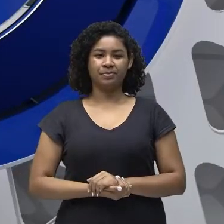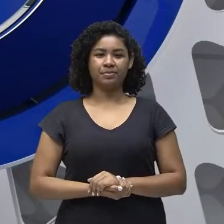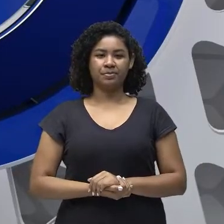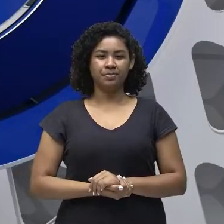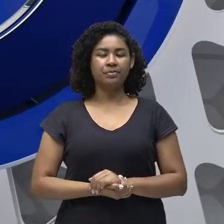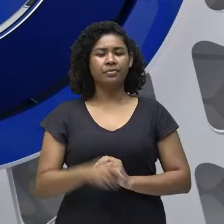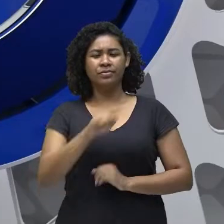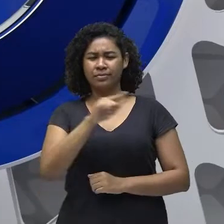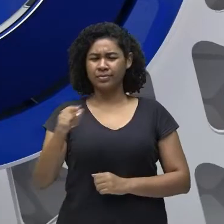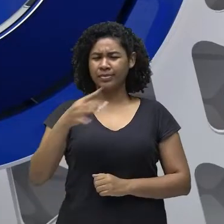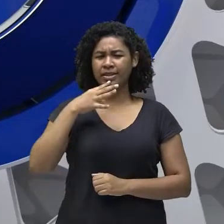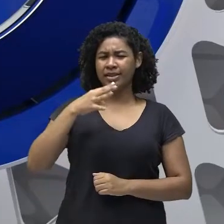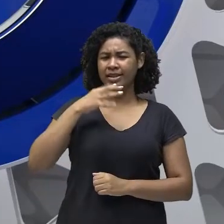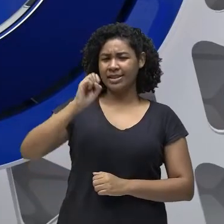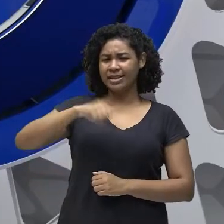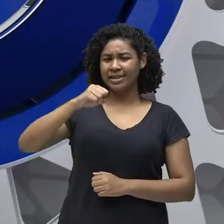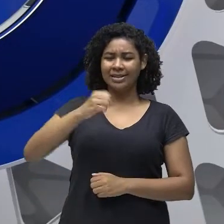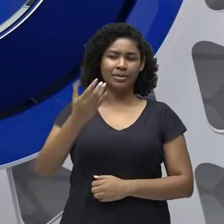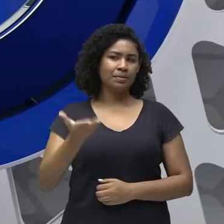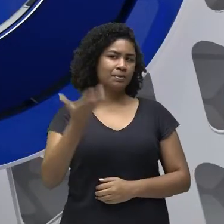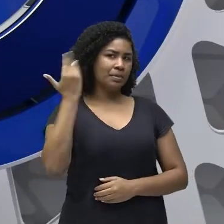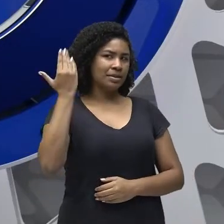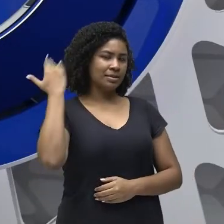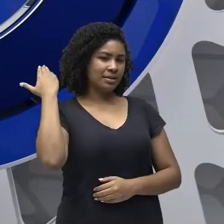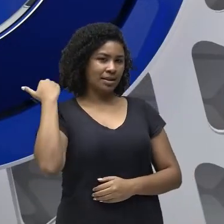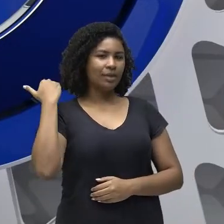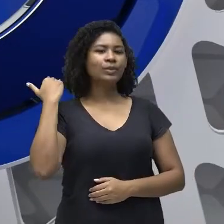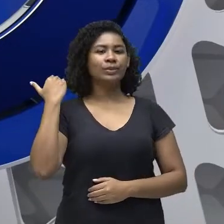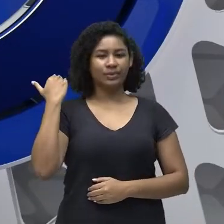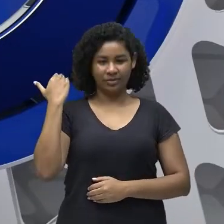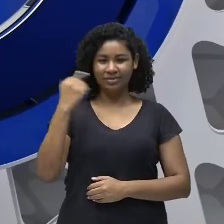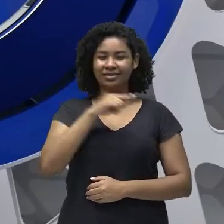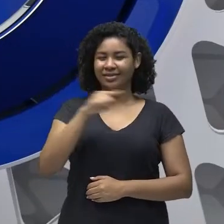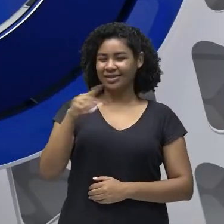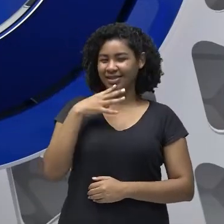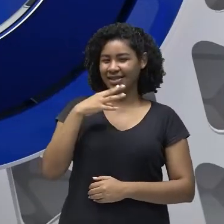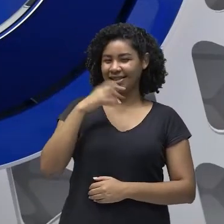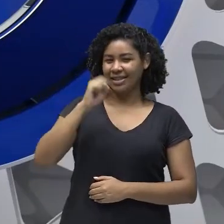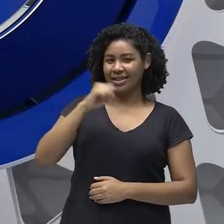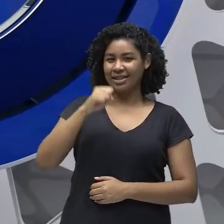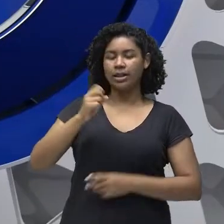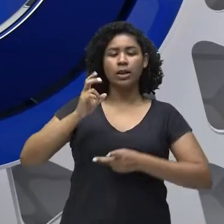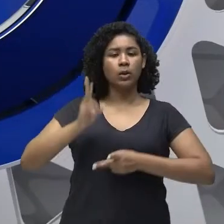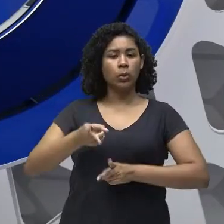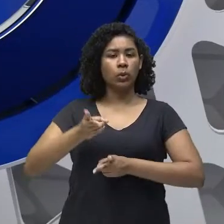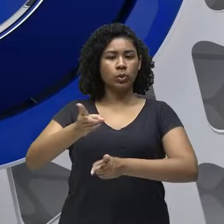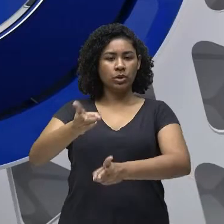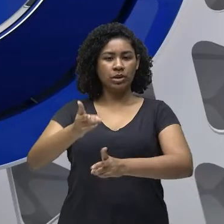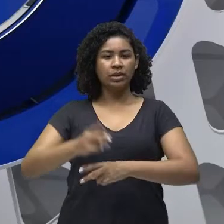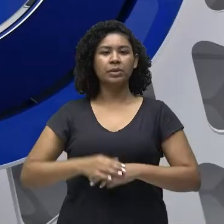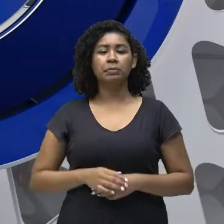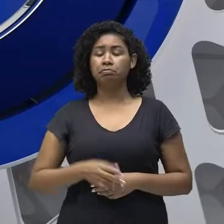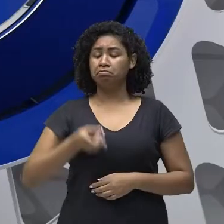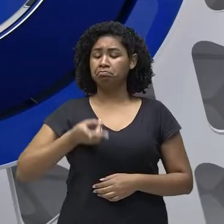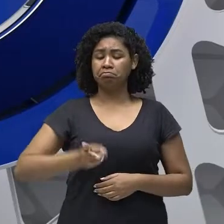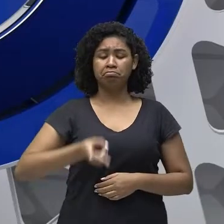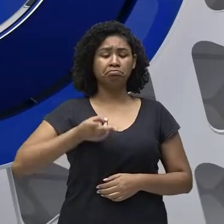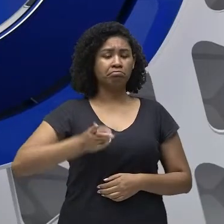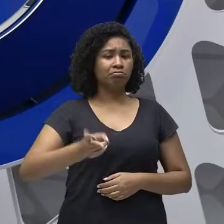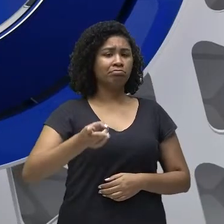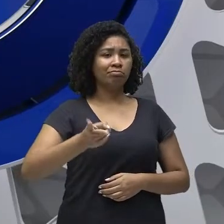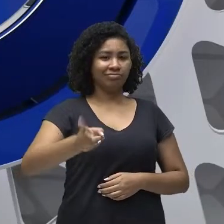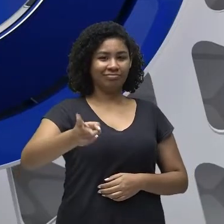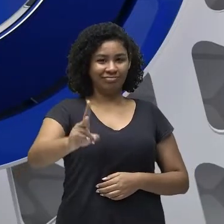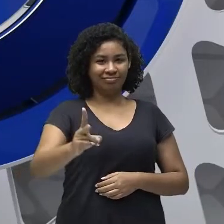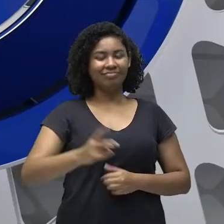vocês já sabem o que significa, que é passado, né? Já viram aí com a teacher, não foi? E Continuous, algo que continua. Então,